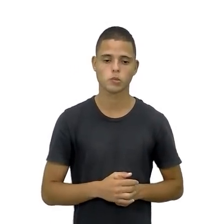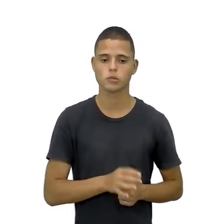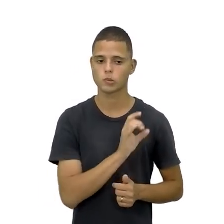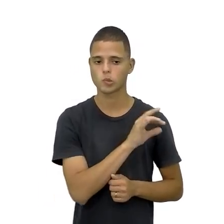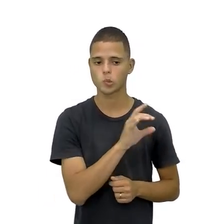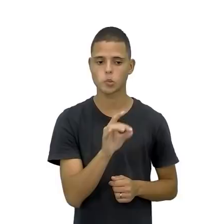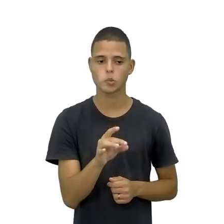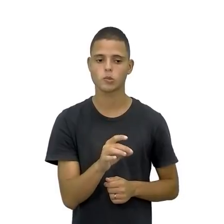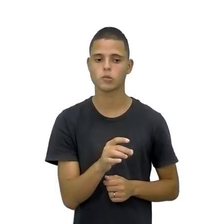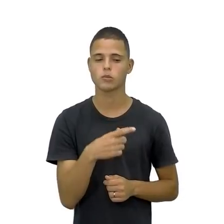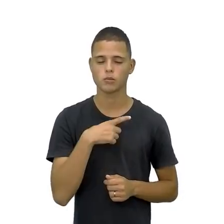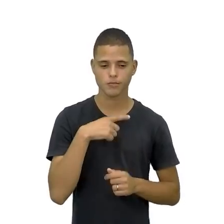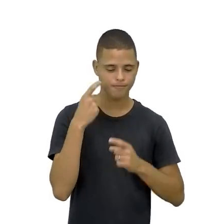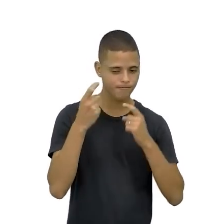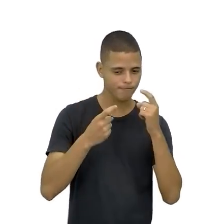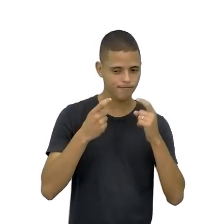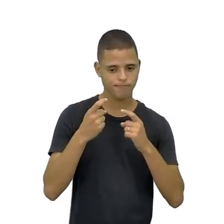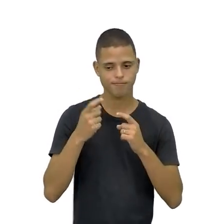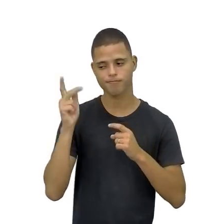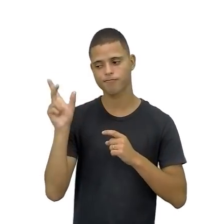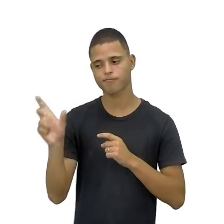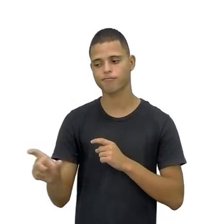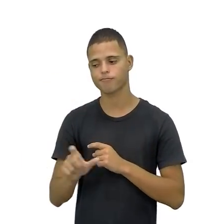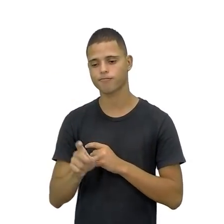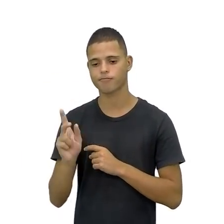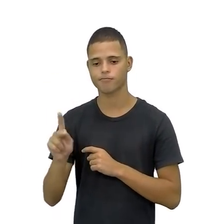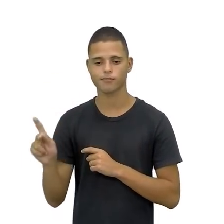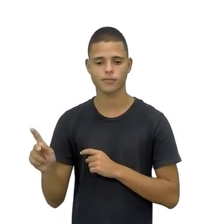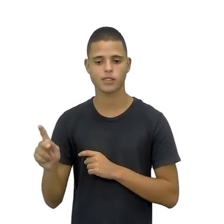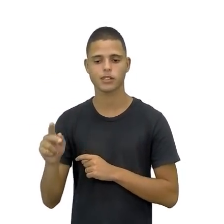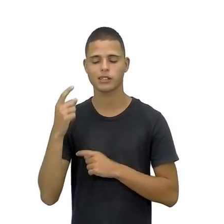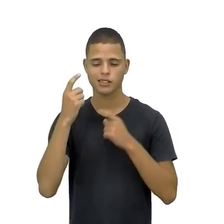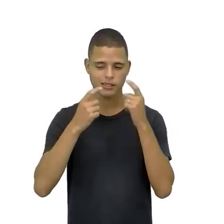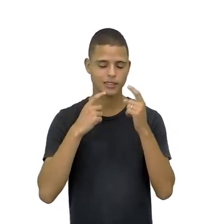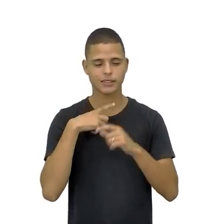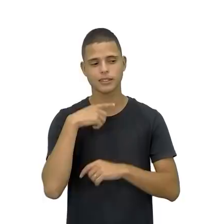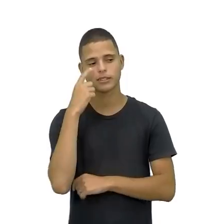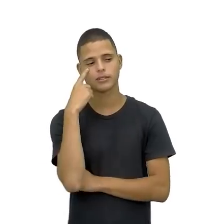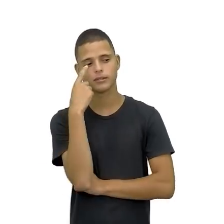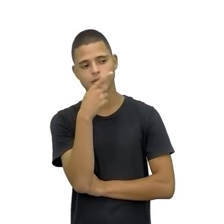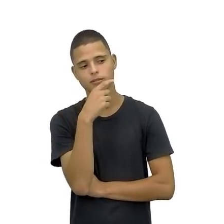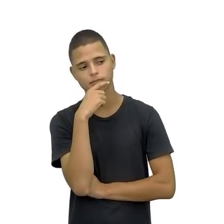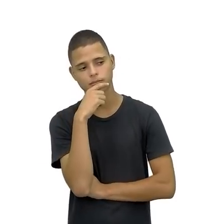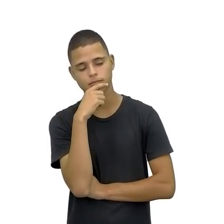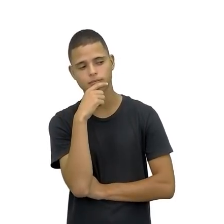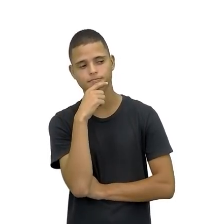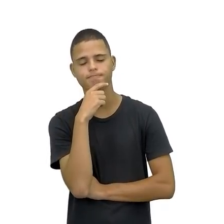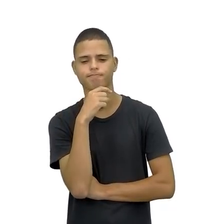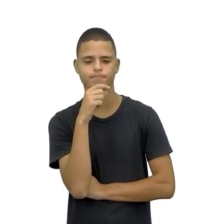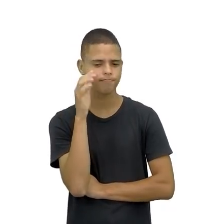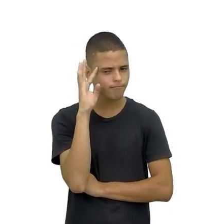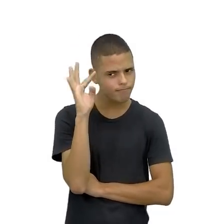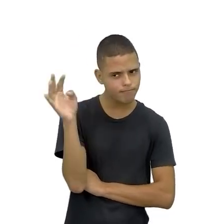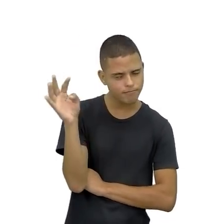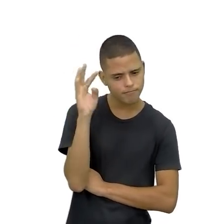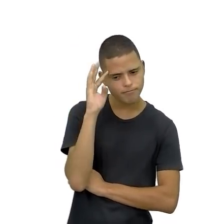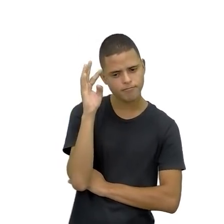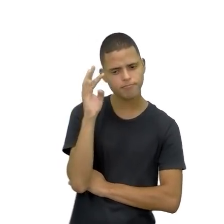nossa, houve uma preocupação do professor em observar as minhas atividades, e aquilo está fazendo com que eu reflita, né,